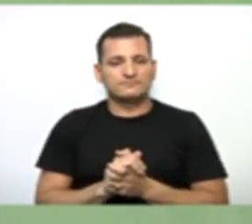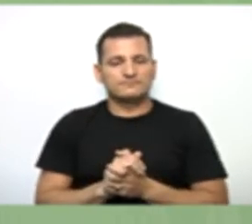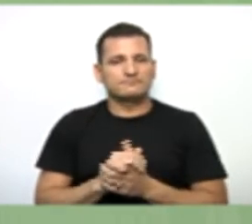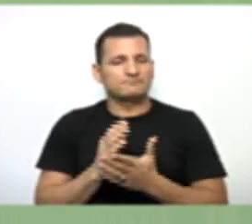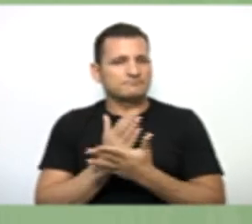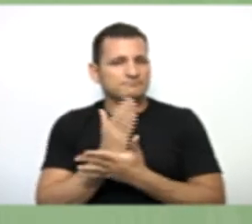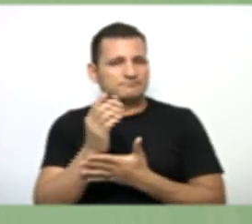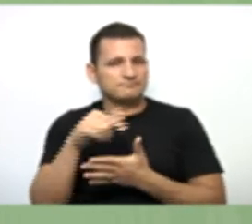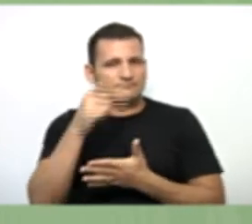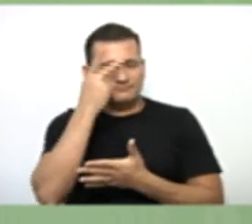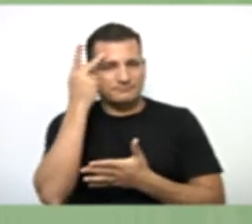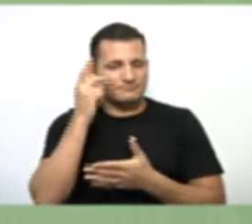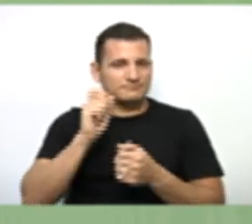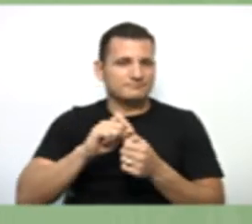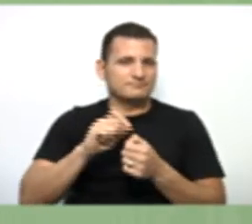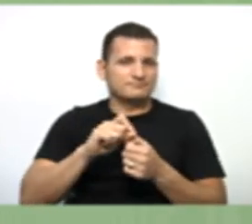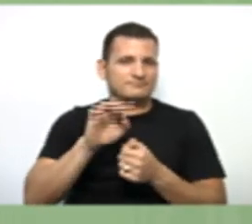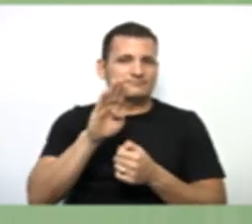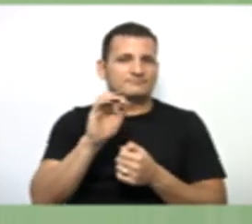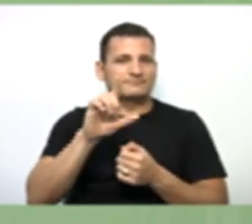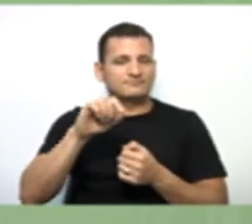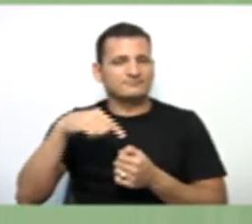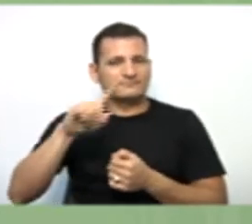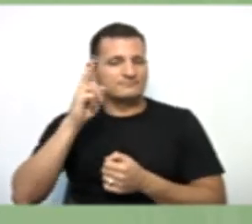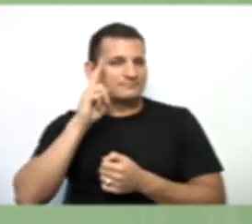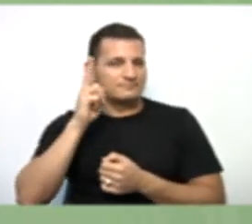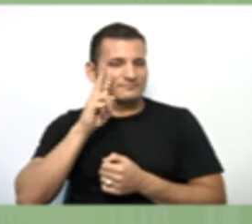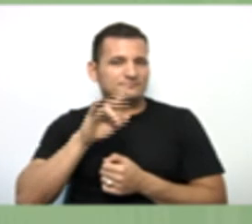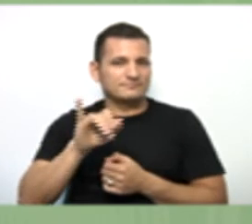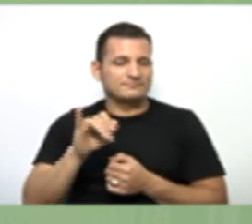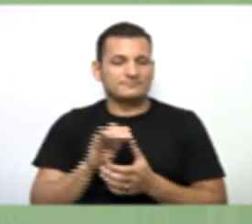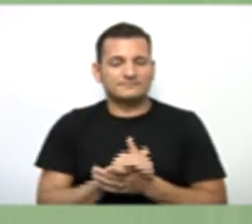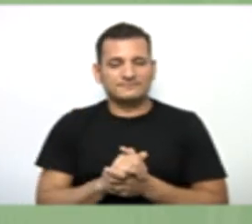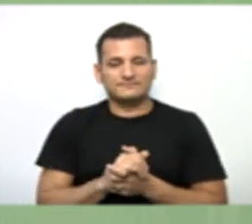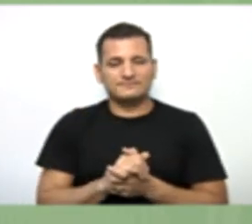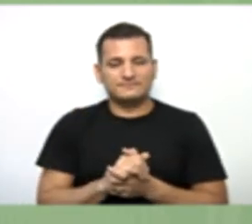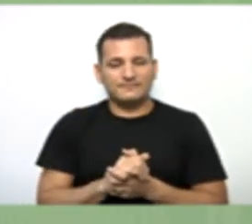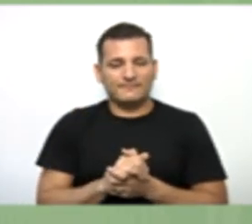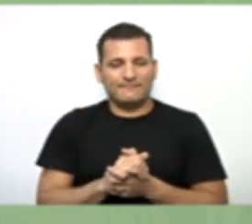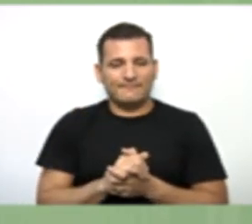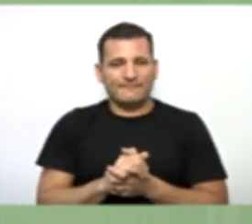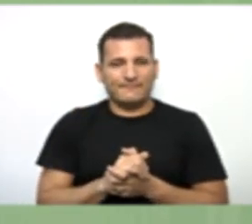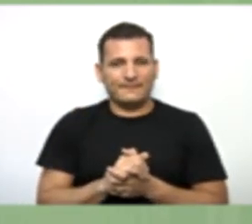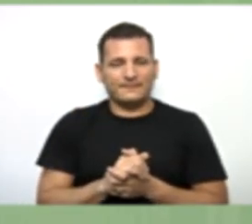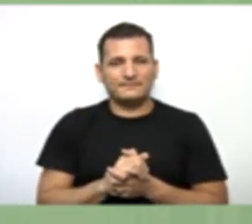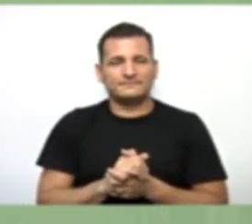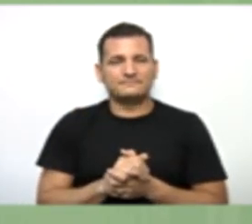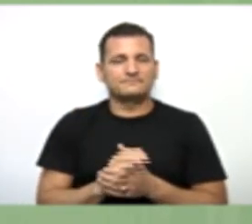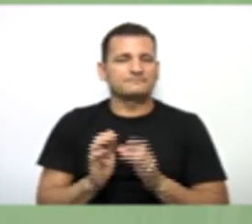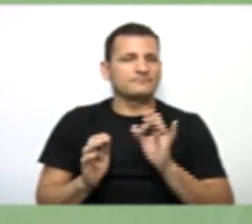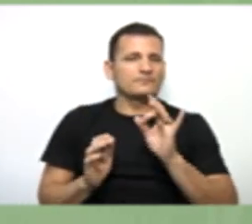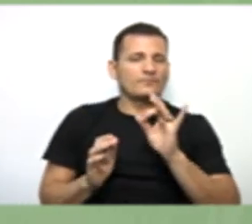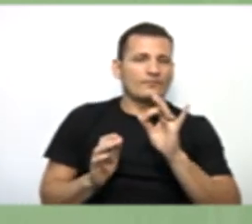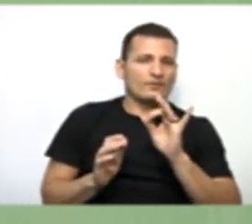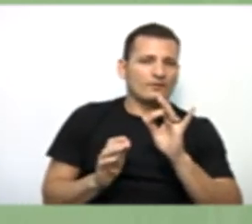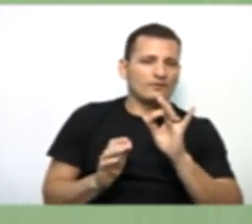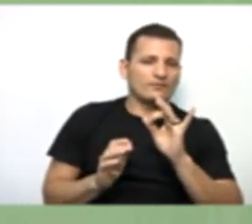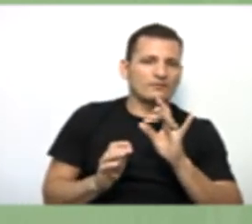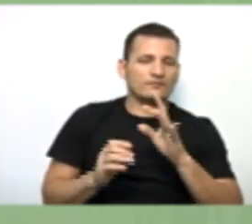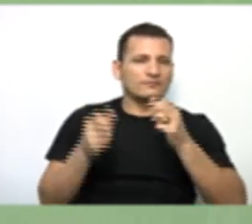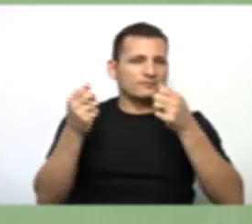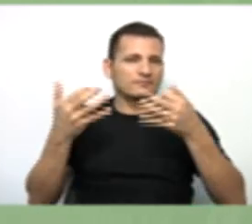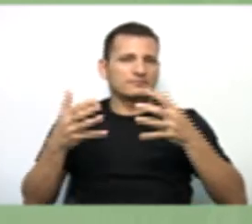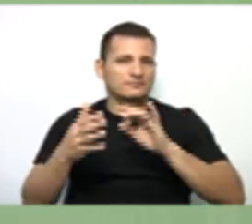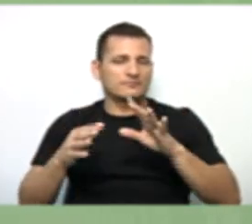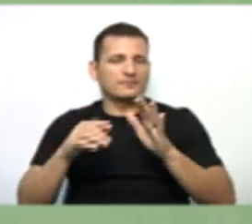algumas pessoas, na hora que for fazer o bolo, vai lembrar disso daí, professor. E Kleber, eu até, só justificando o pessoal que talvez não mandou a